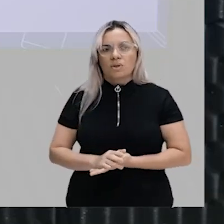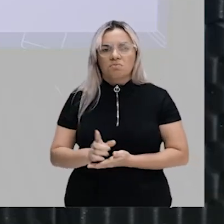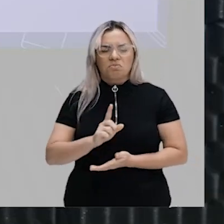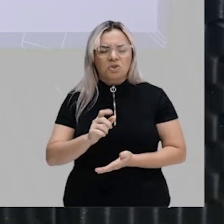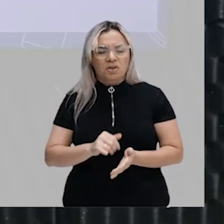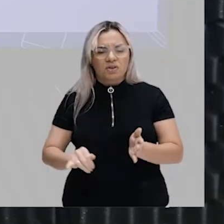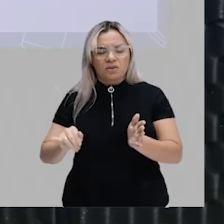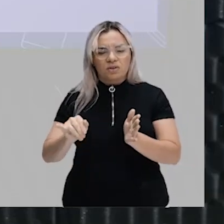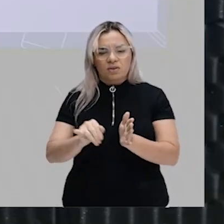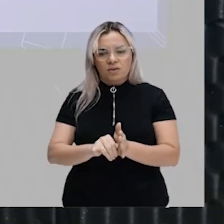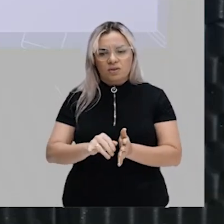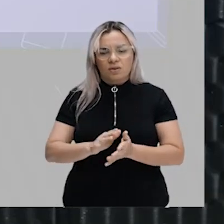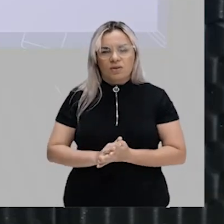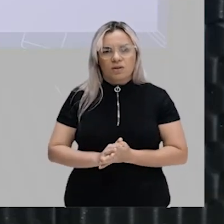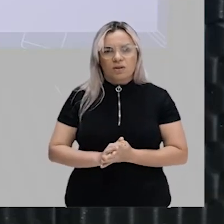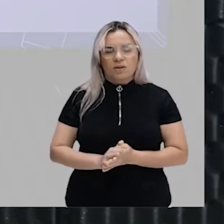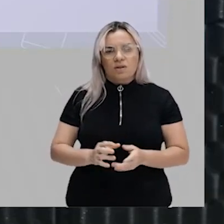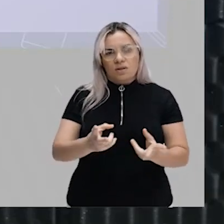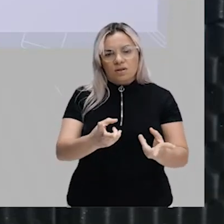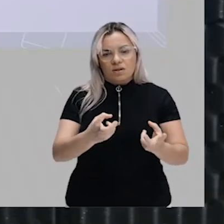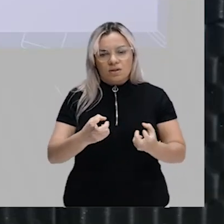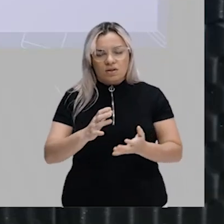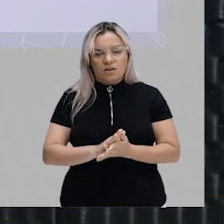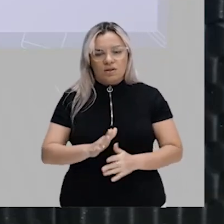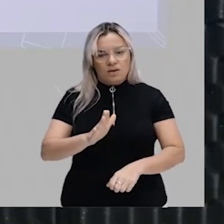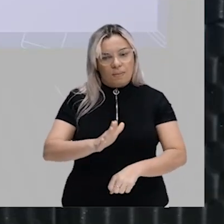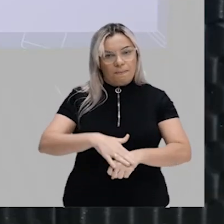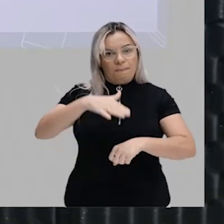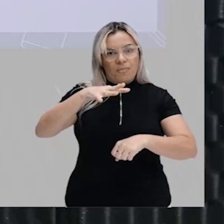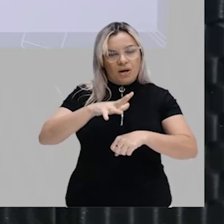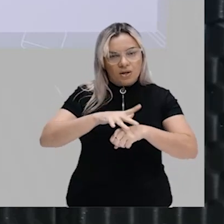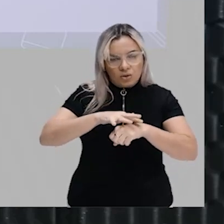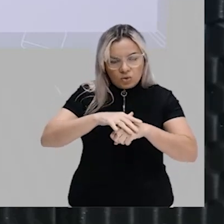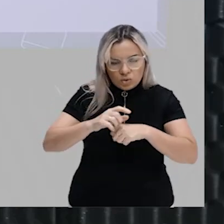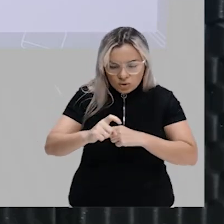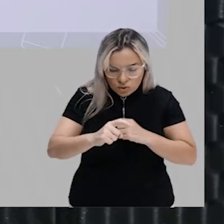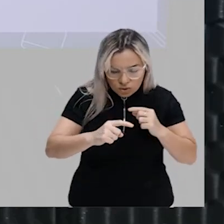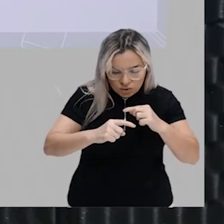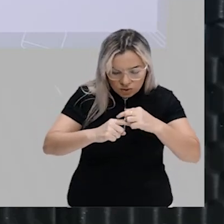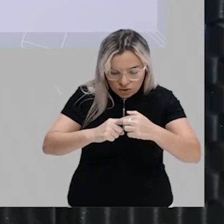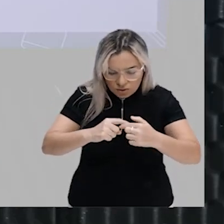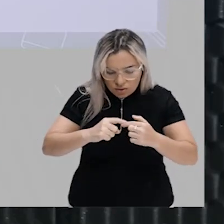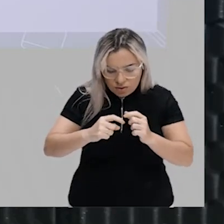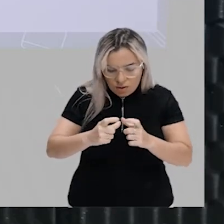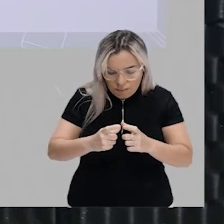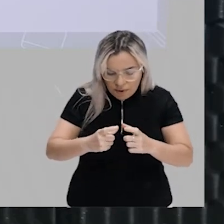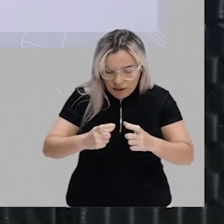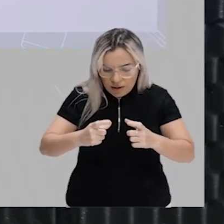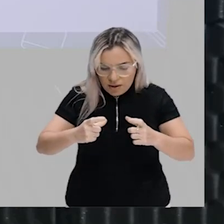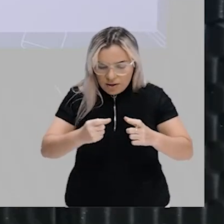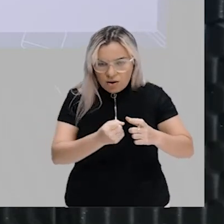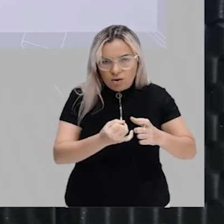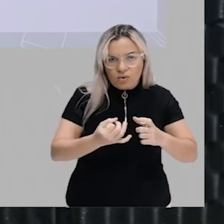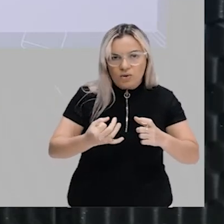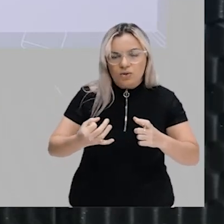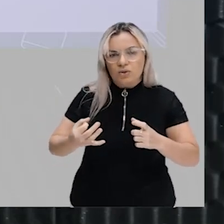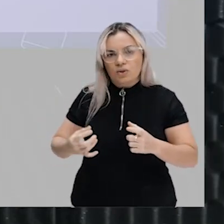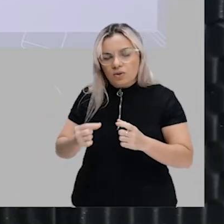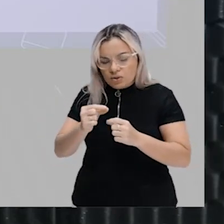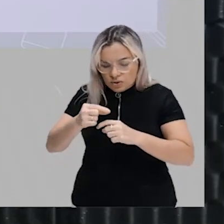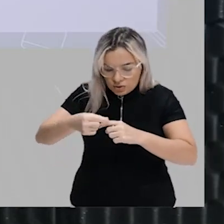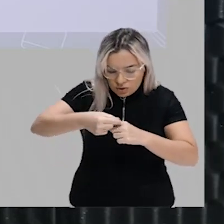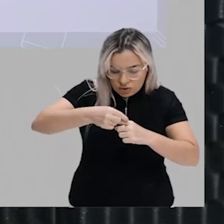Mas ele percebia que quanto mais doente o indivíduo estava, maior a quantidade desses glóbulos microscópicos,